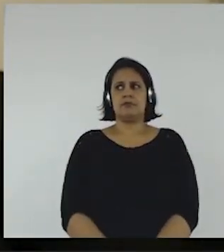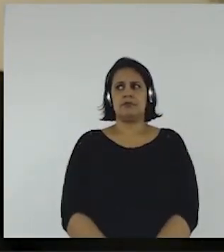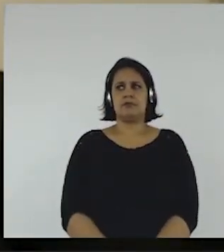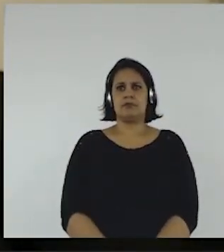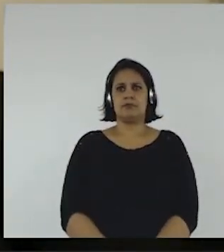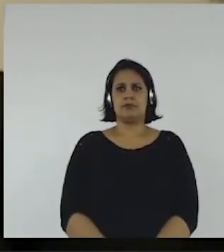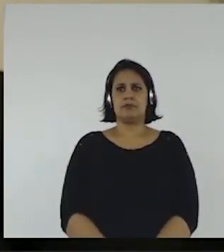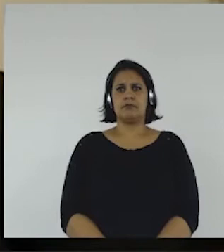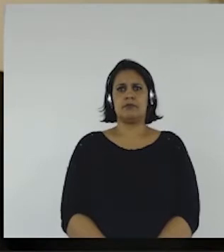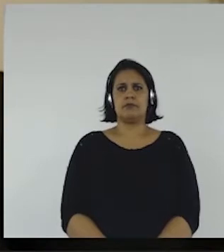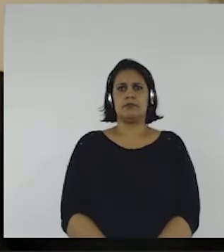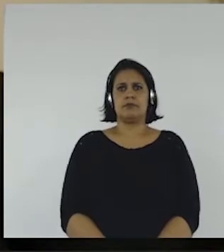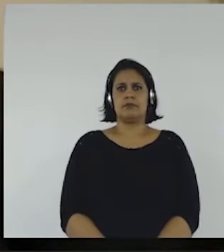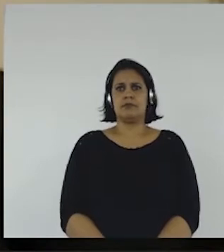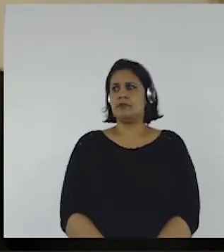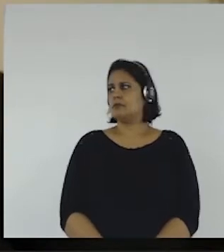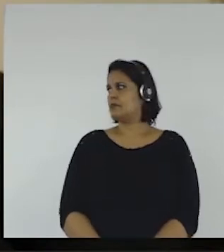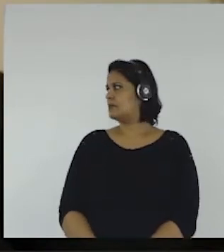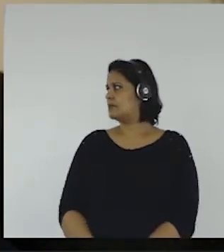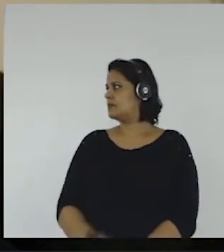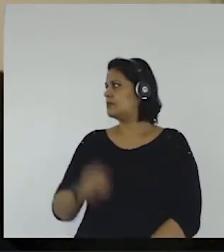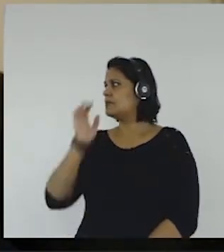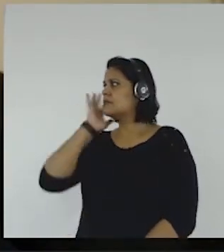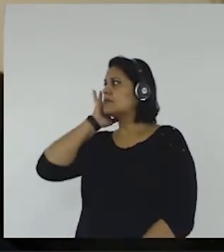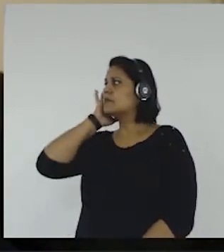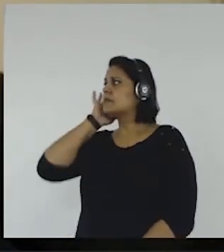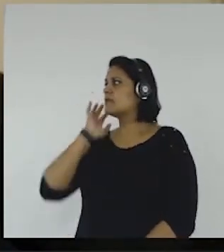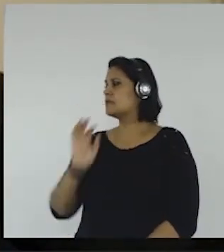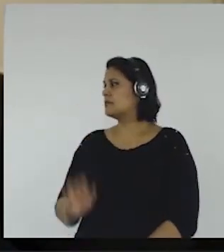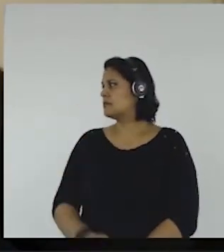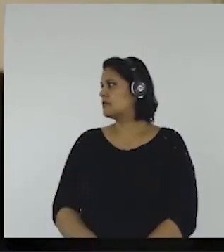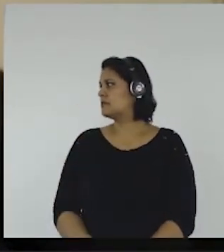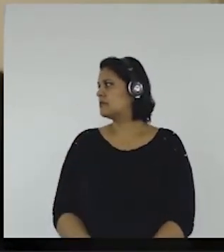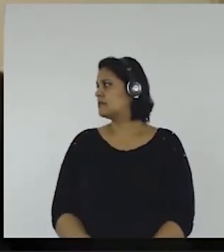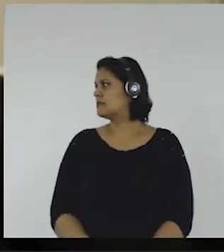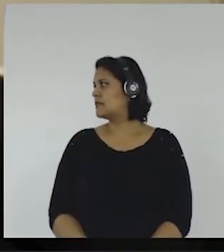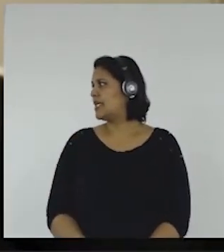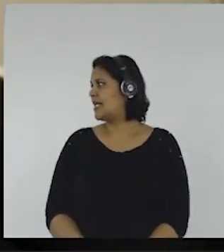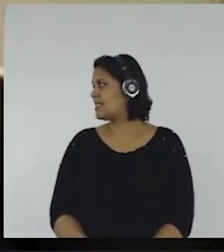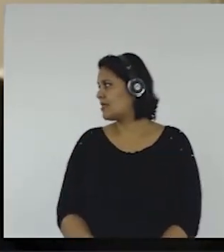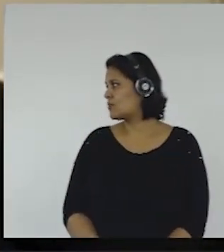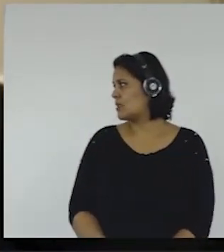Eu não vou enveredar pelo caminho da magistratura,